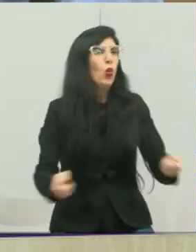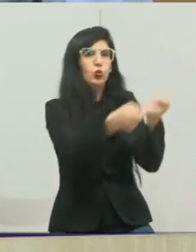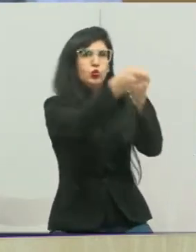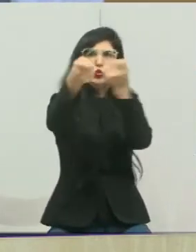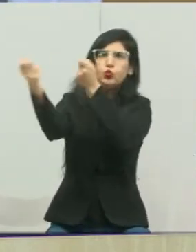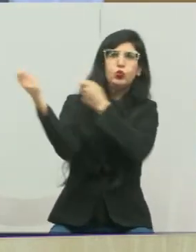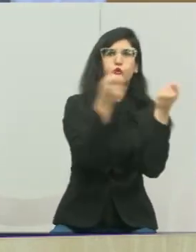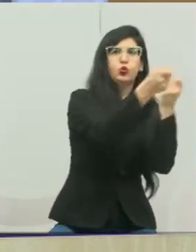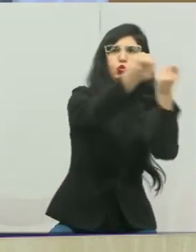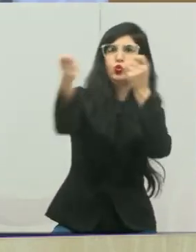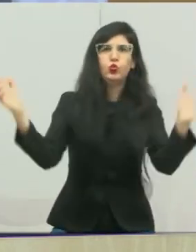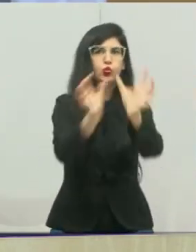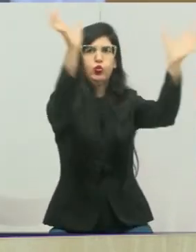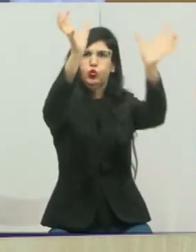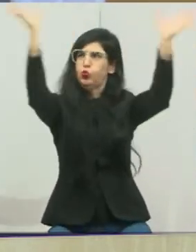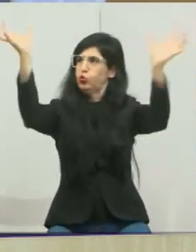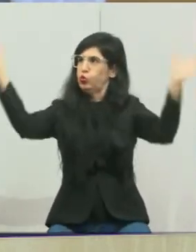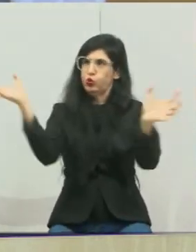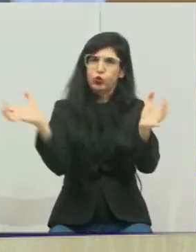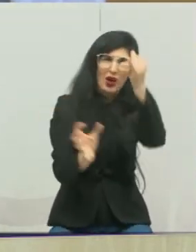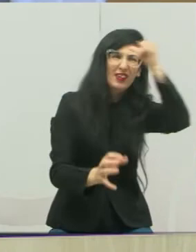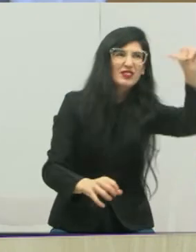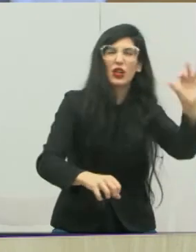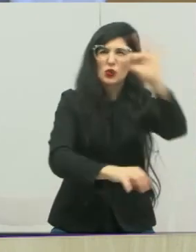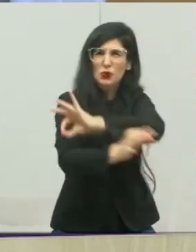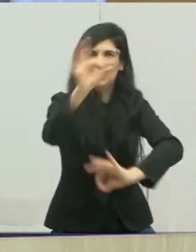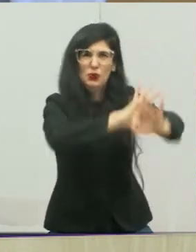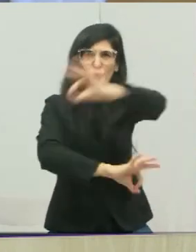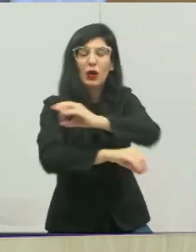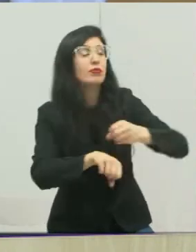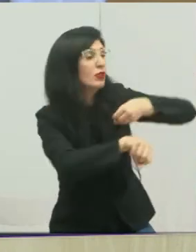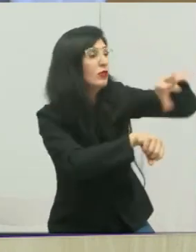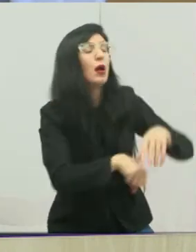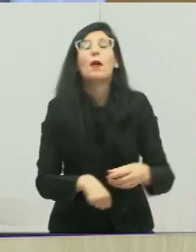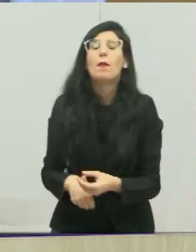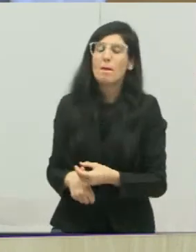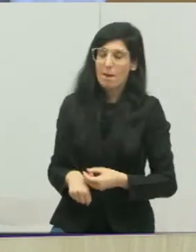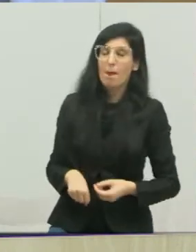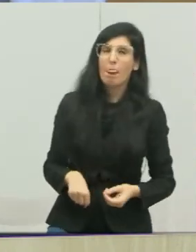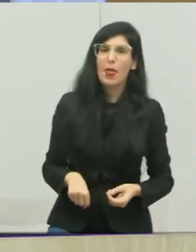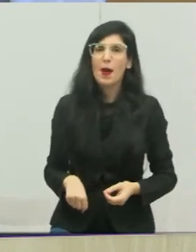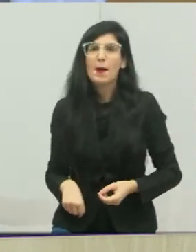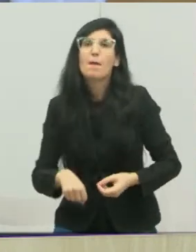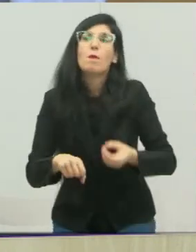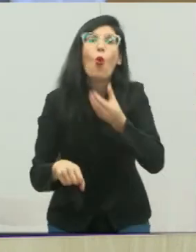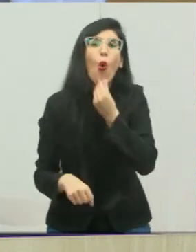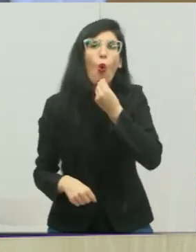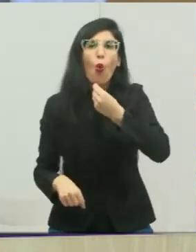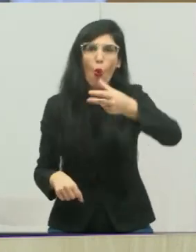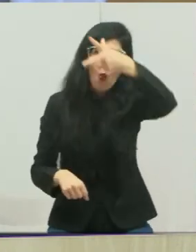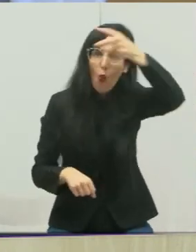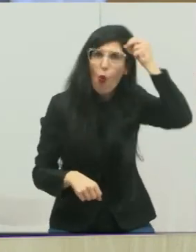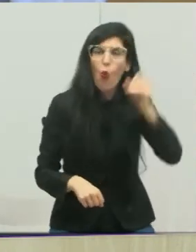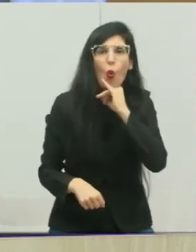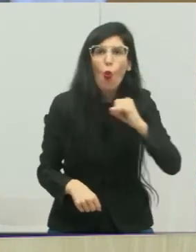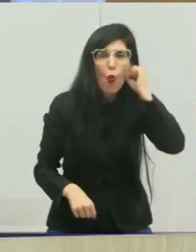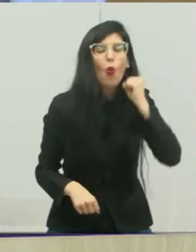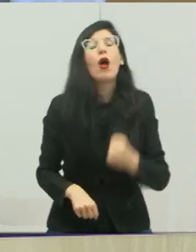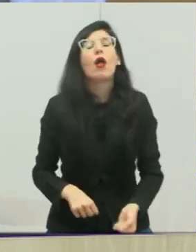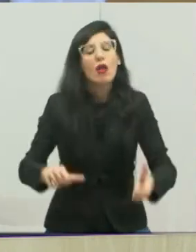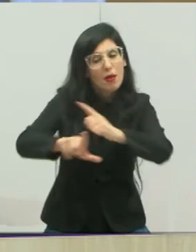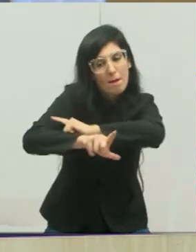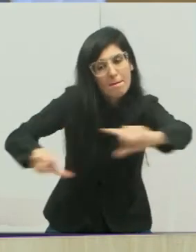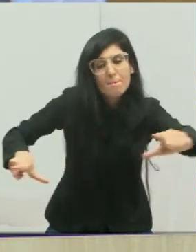Plenário, cumpridas as formalidades regimentais, seja encaminhado ao seu prefeito municipal de Jacareí, visando as informações concretas do plano de limpeza nos